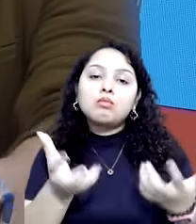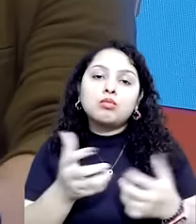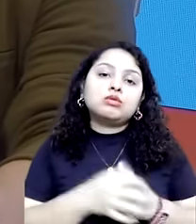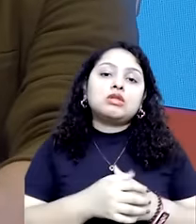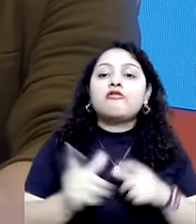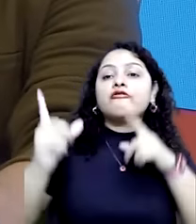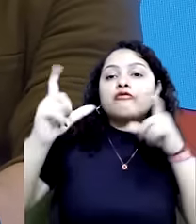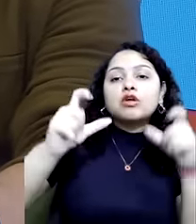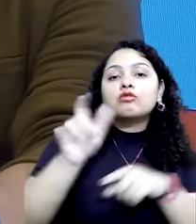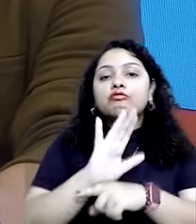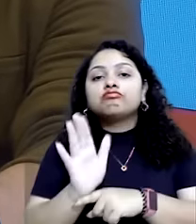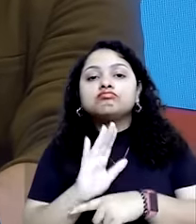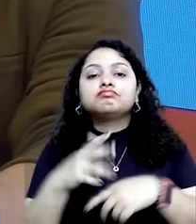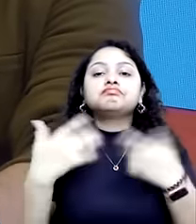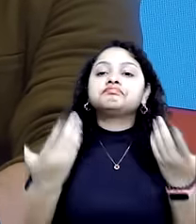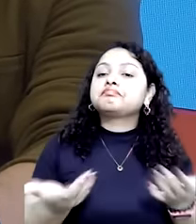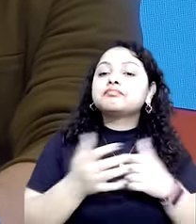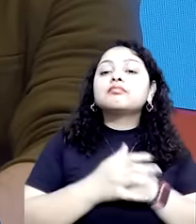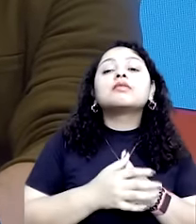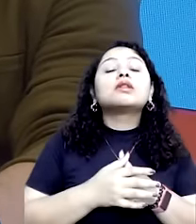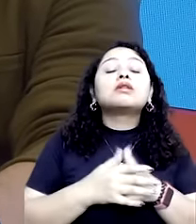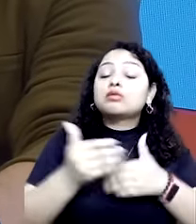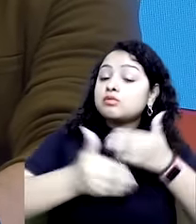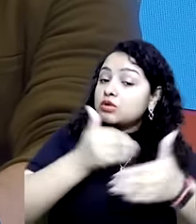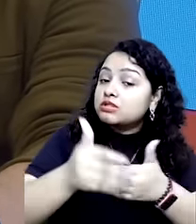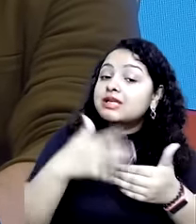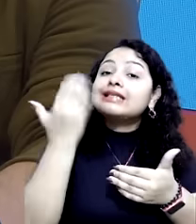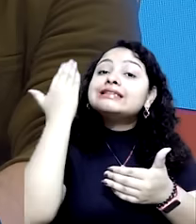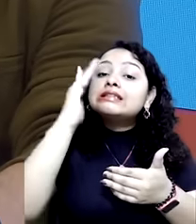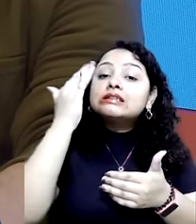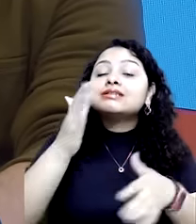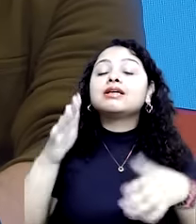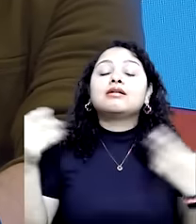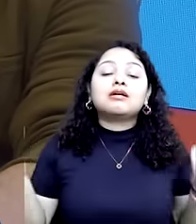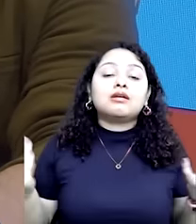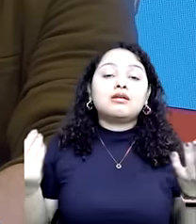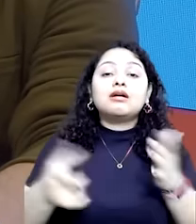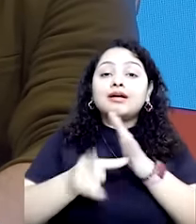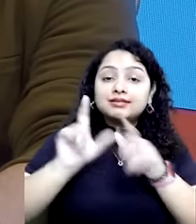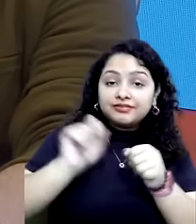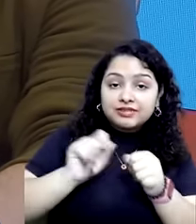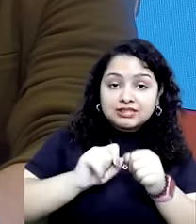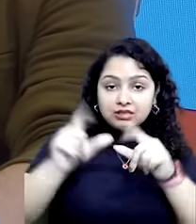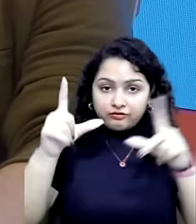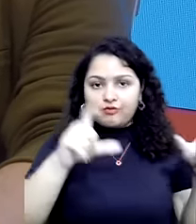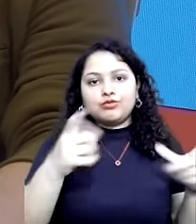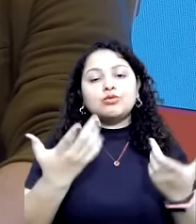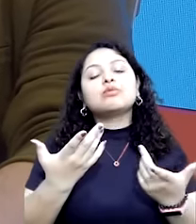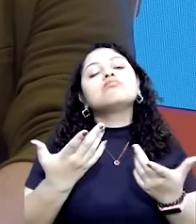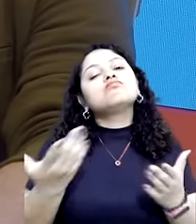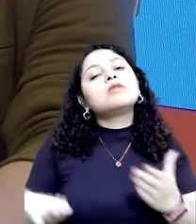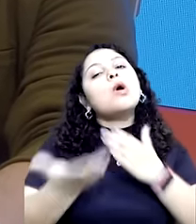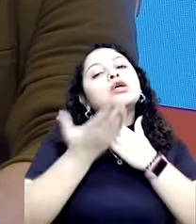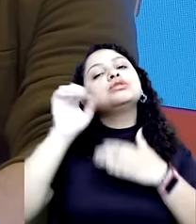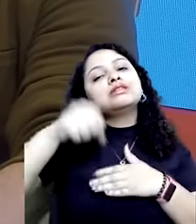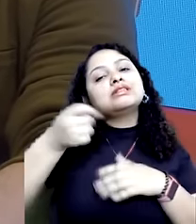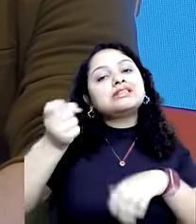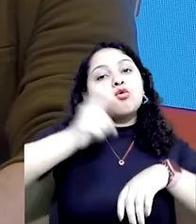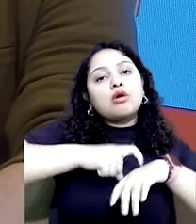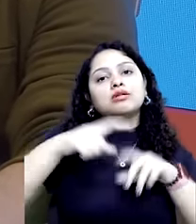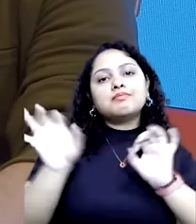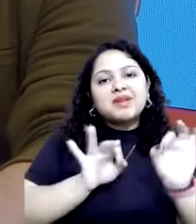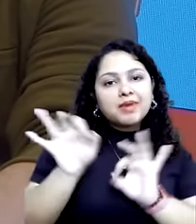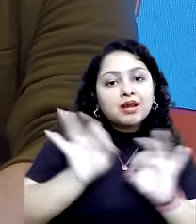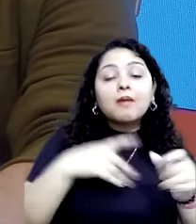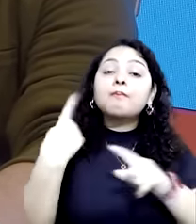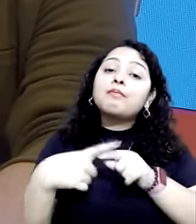foto então a importância desse processo é entender muito bem antes de fazer a foto isso ajuda muito no momento de fazer